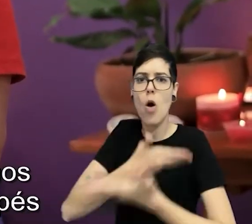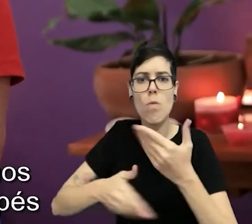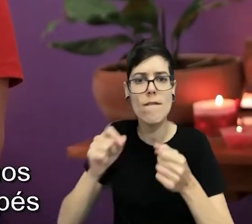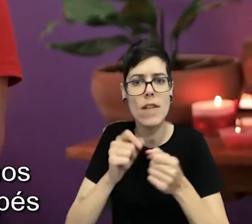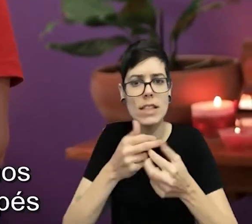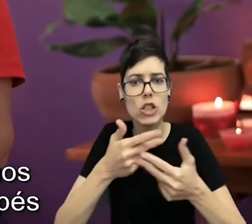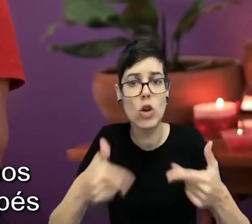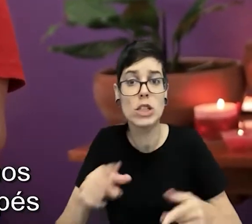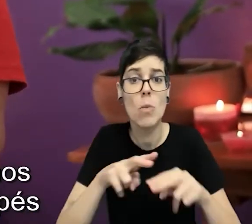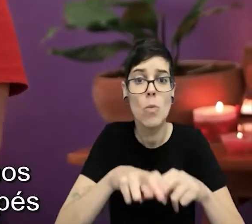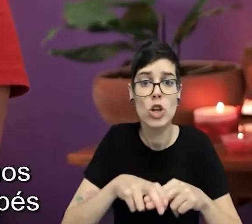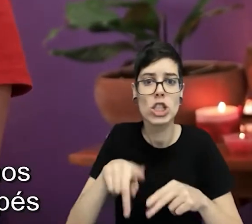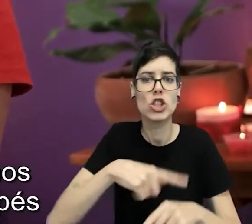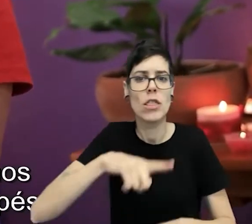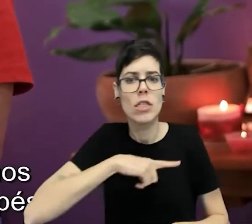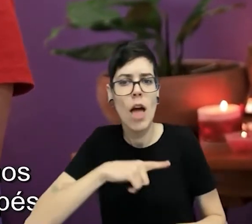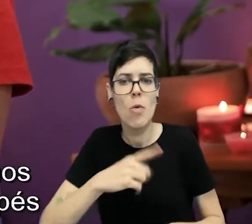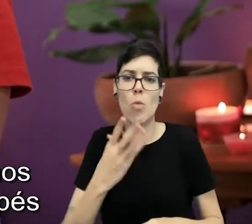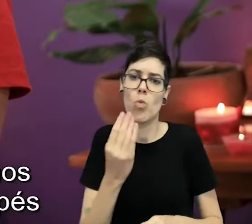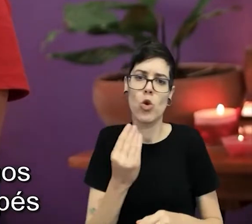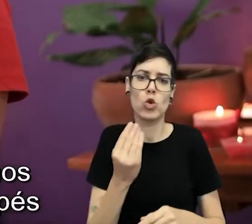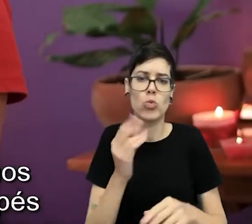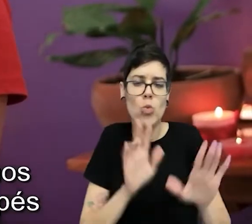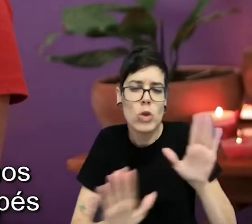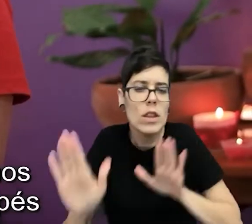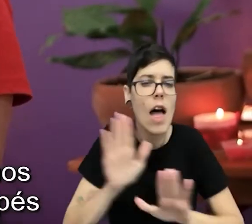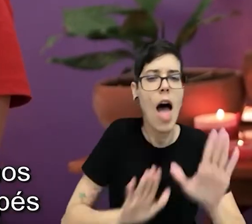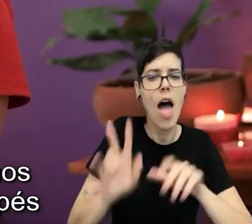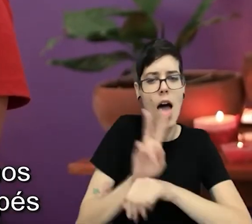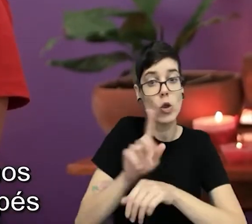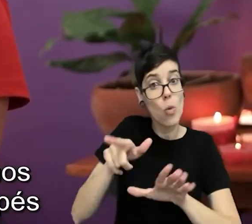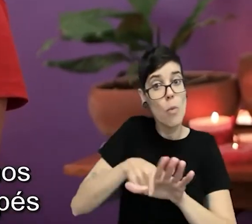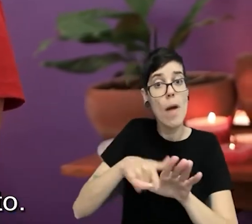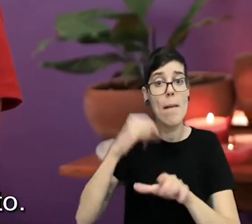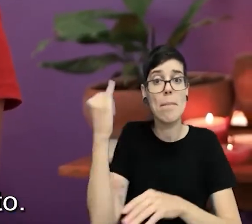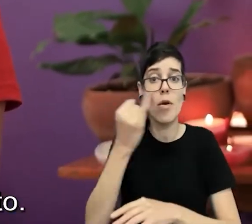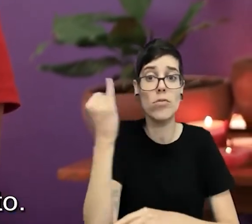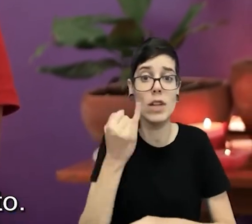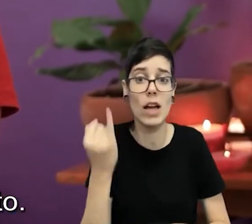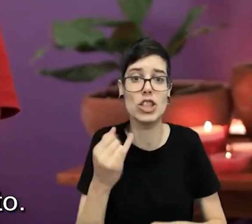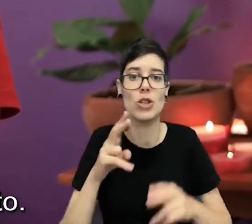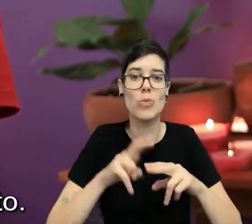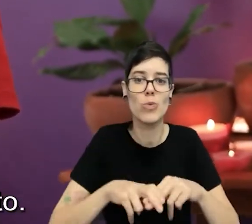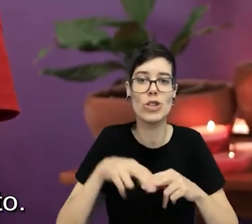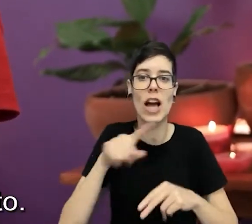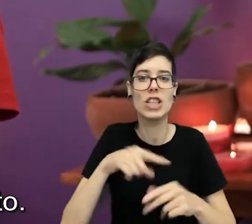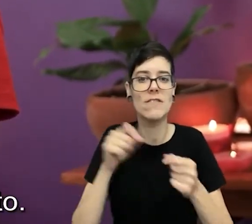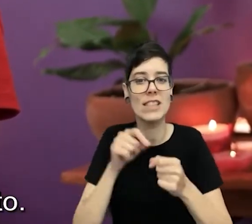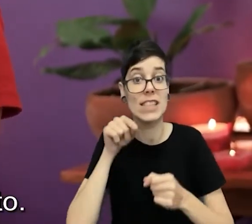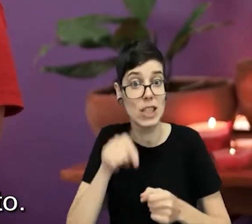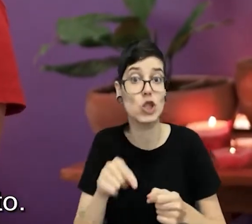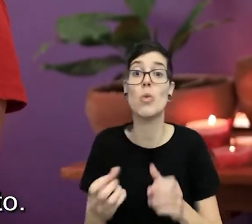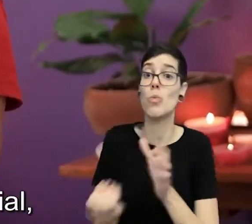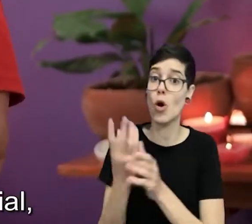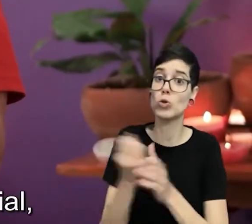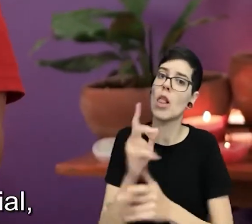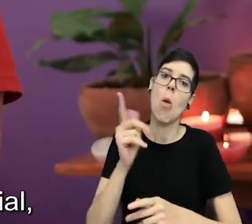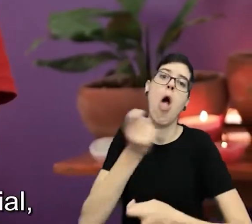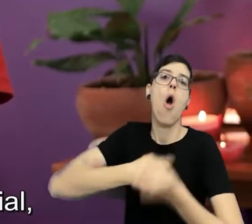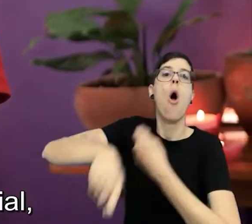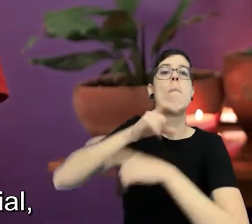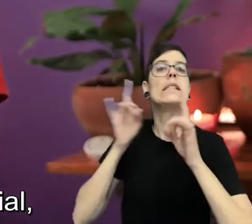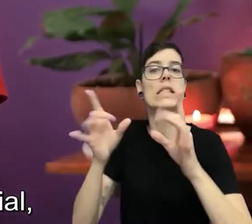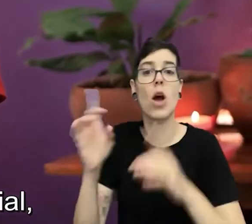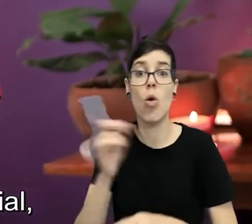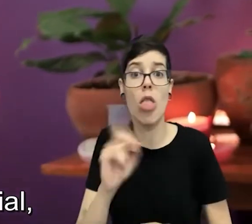organismo. Então, por isso que a gente tem que cuidar muito dos nossos pés, né? E nesse sentido, então, que a gente fez o produto. Então, não é